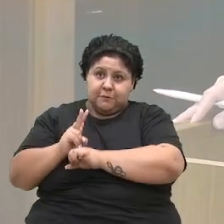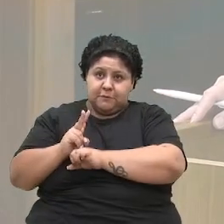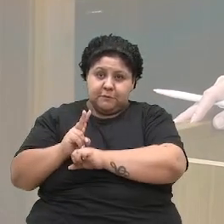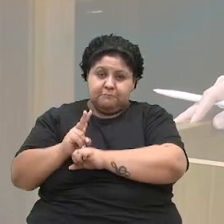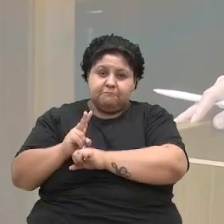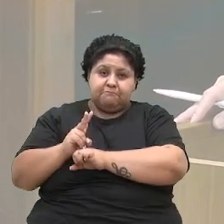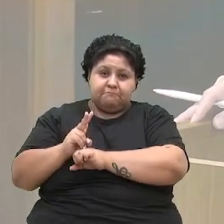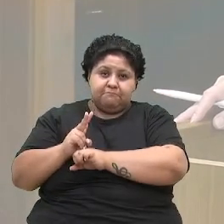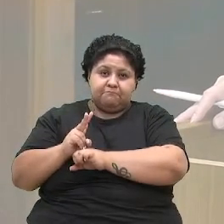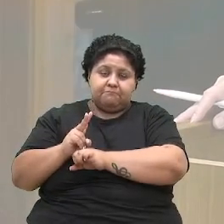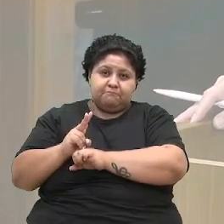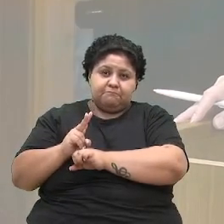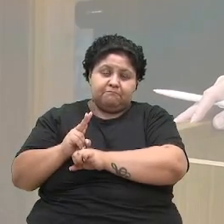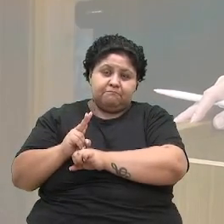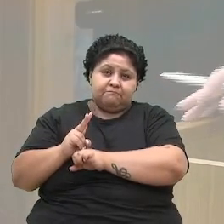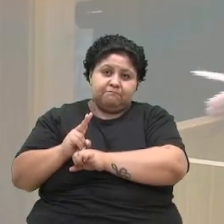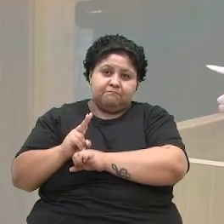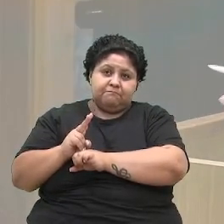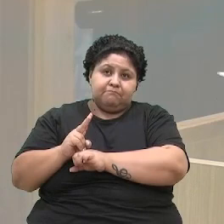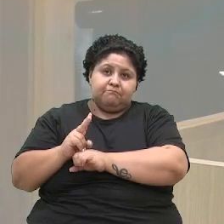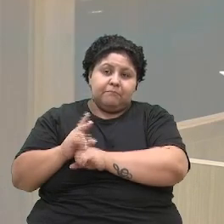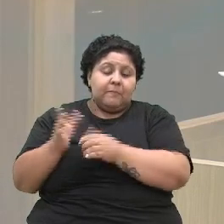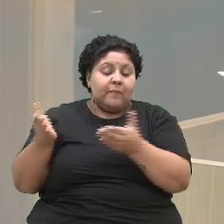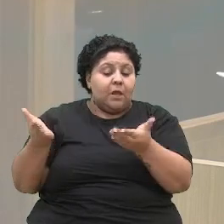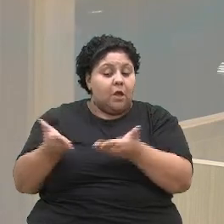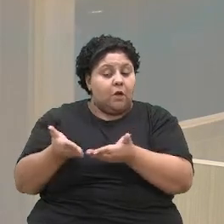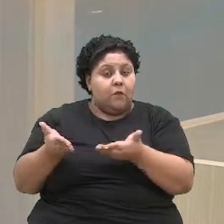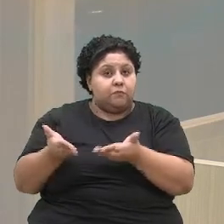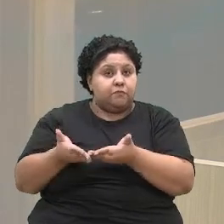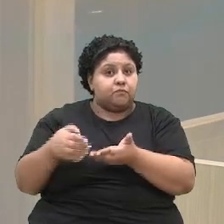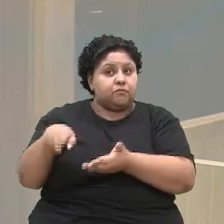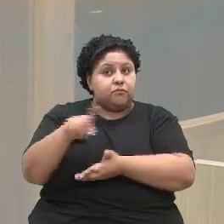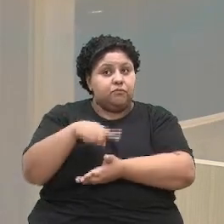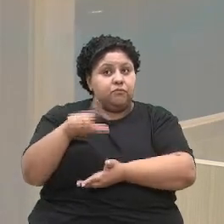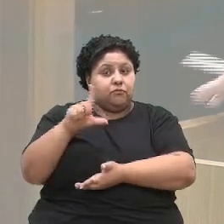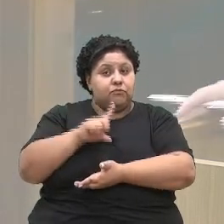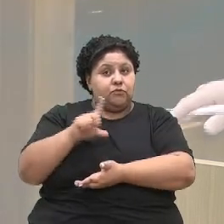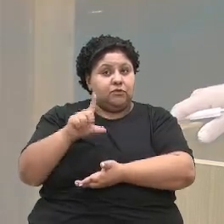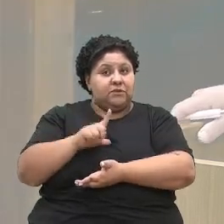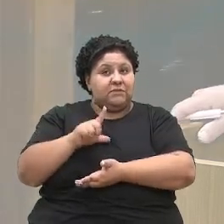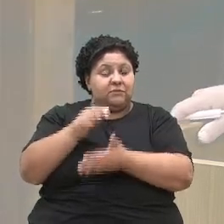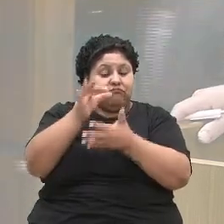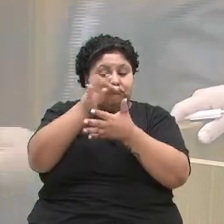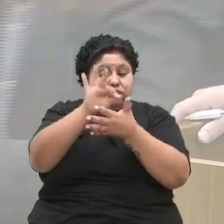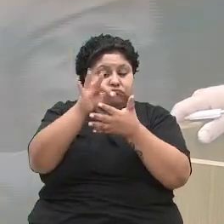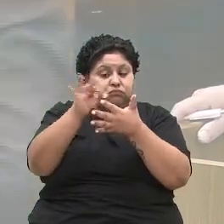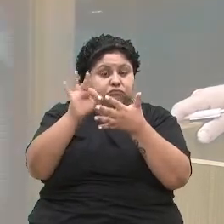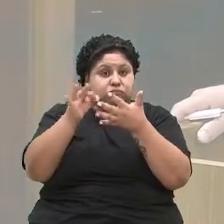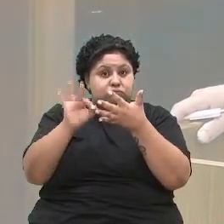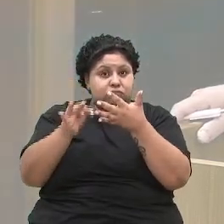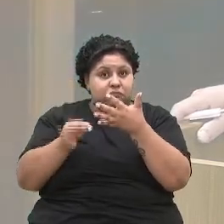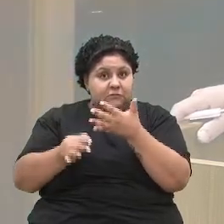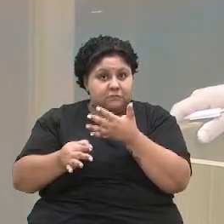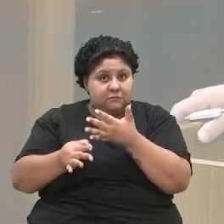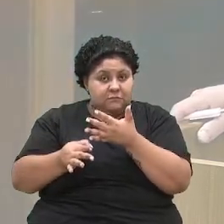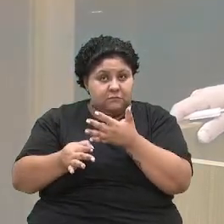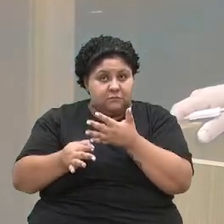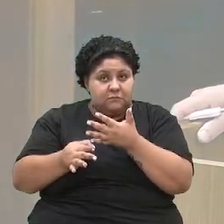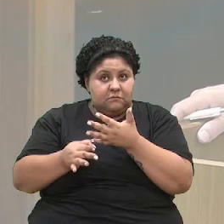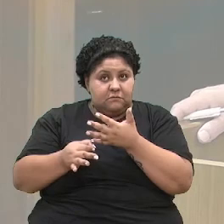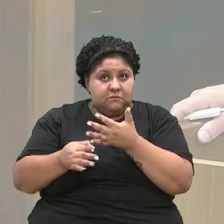tratadas. Agora, nós também temos que pontuar que